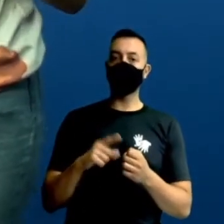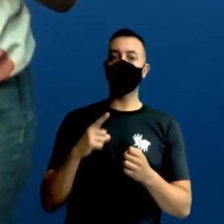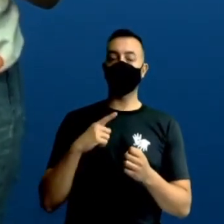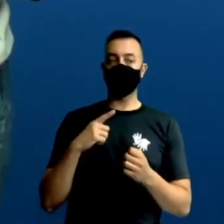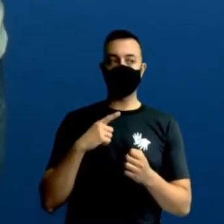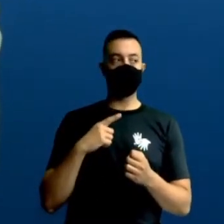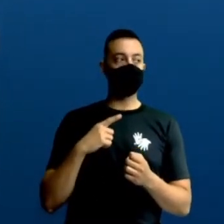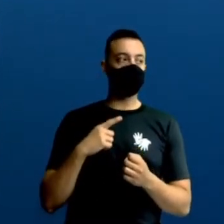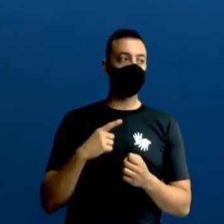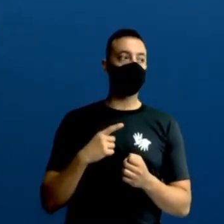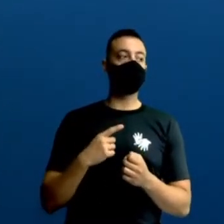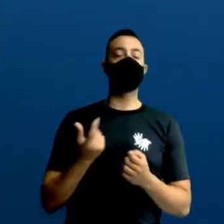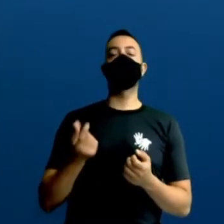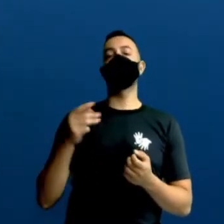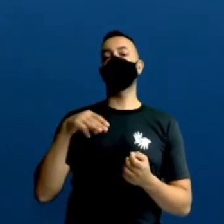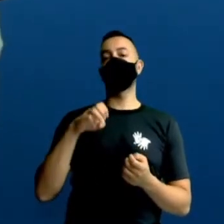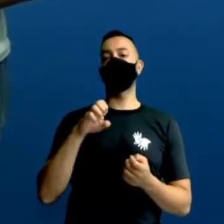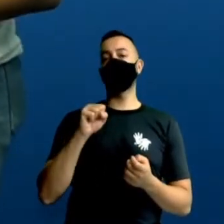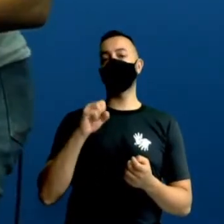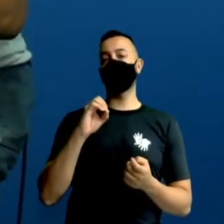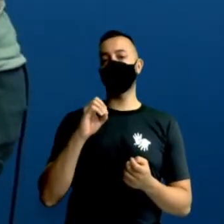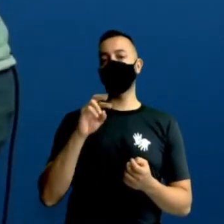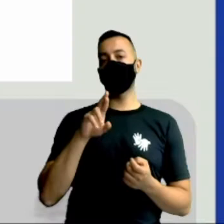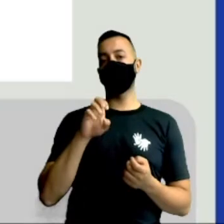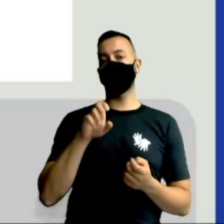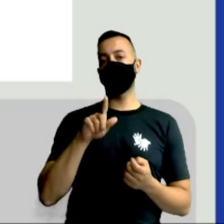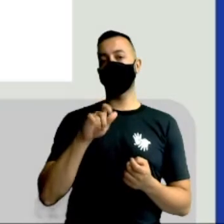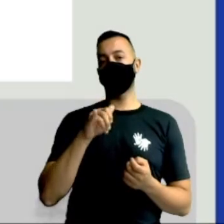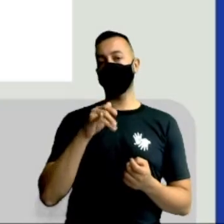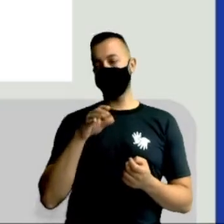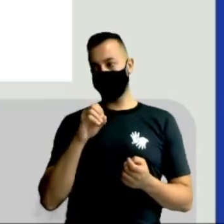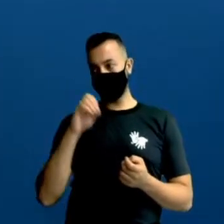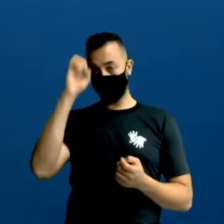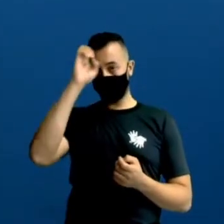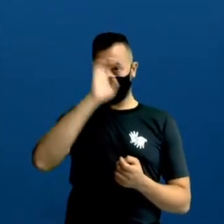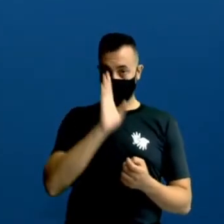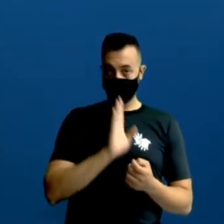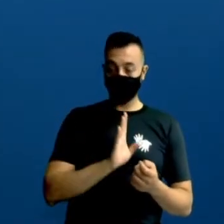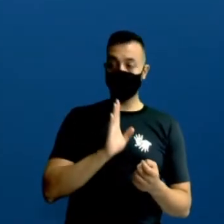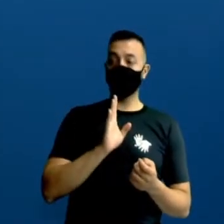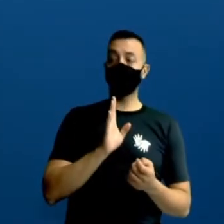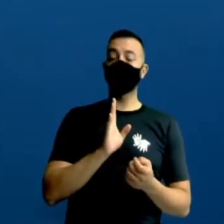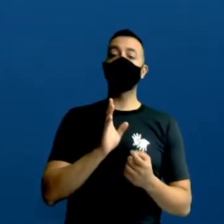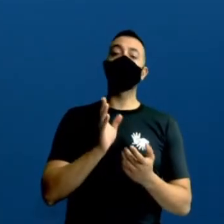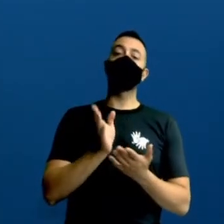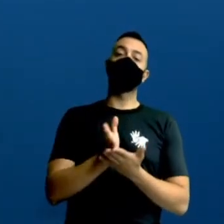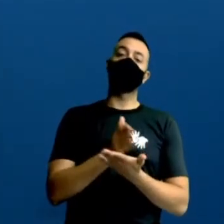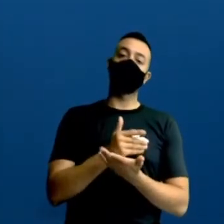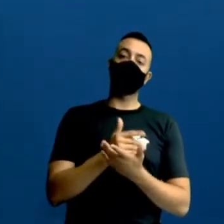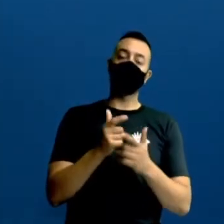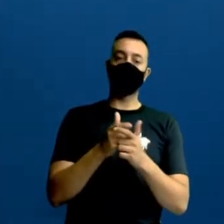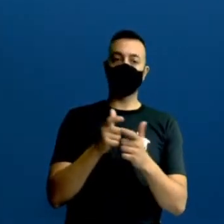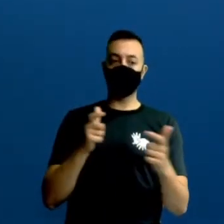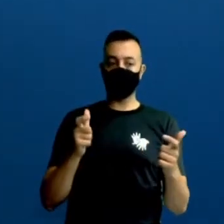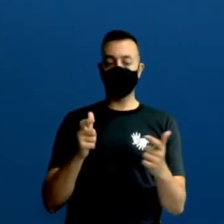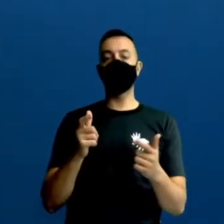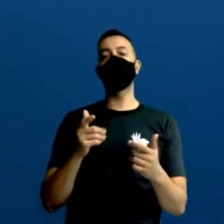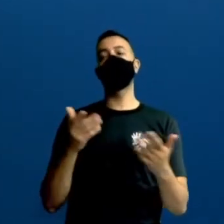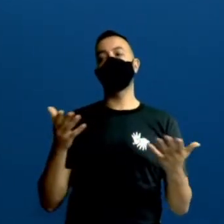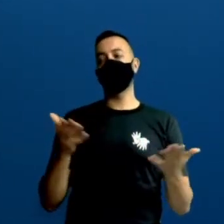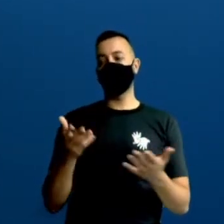questão das mesorregiões. A gente tem o Brasil com a divisão maior e agora aqui